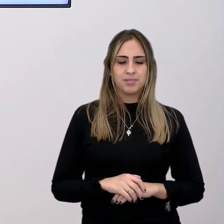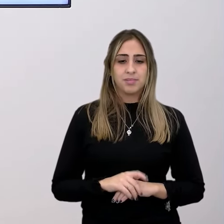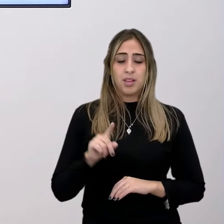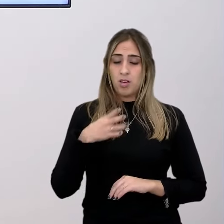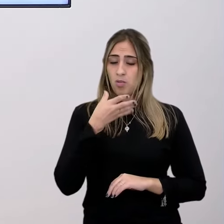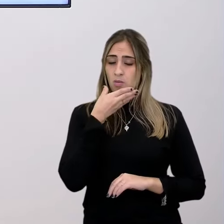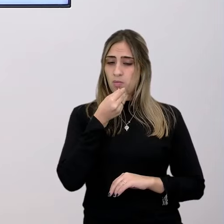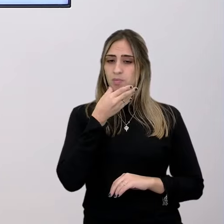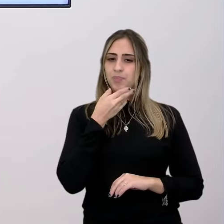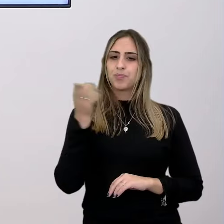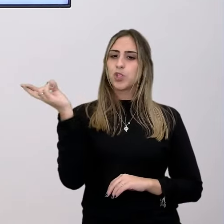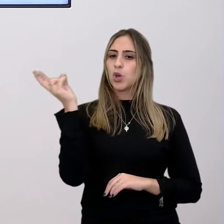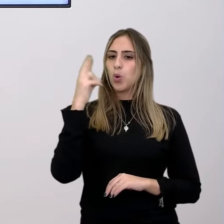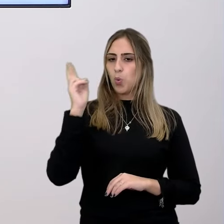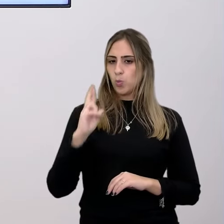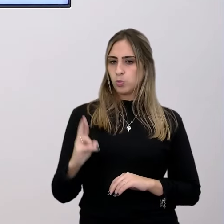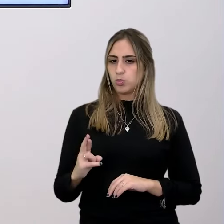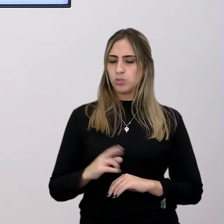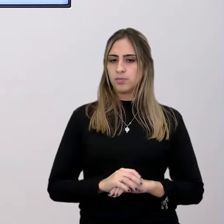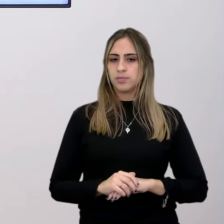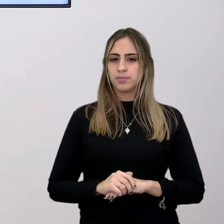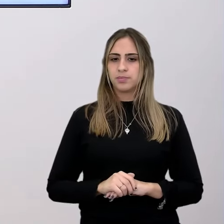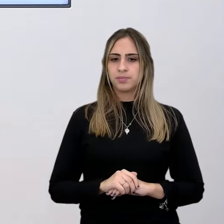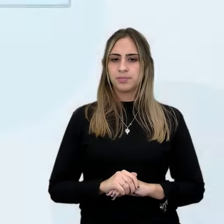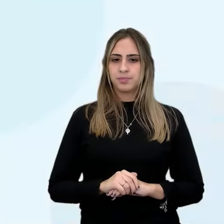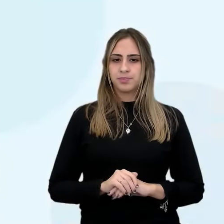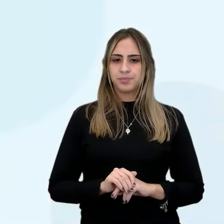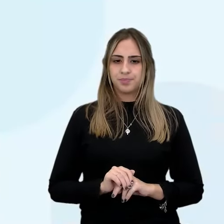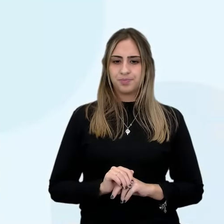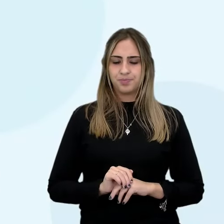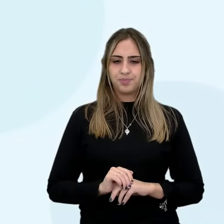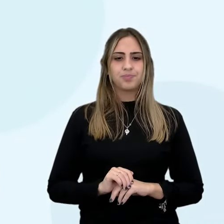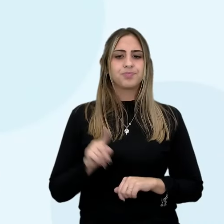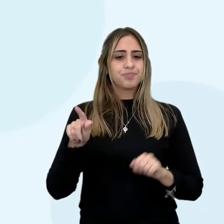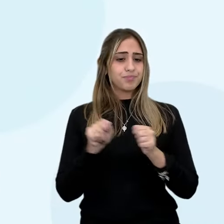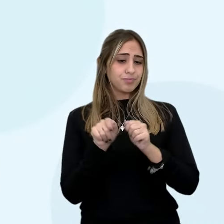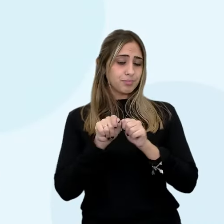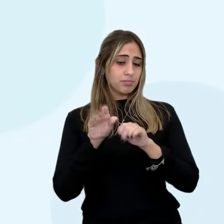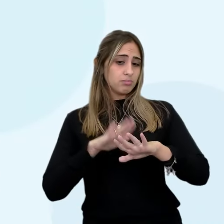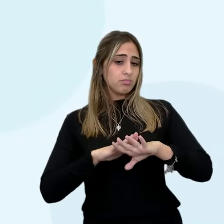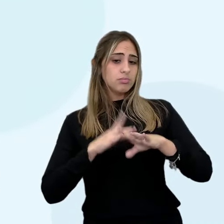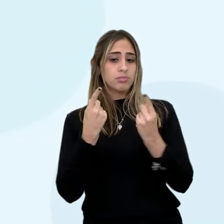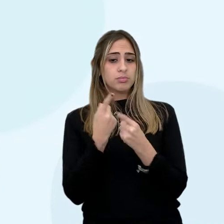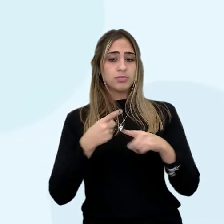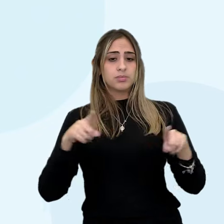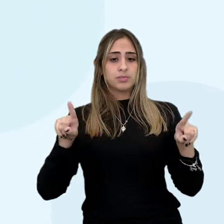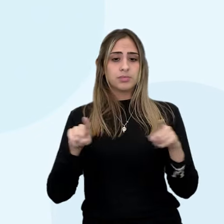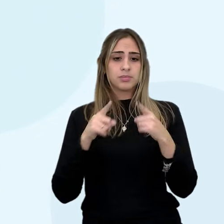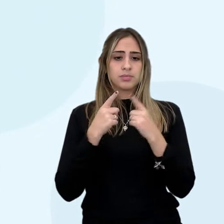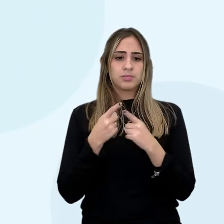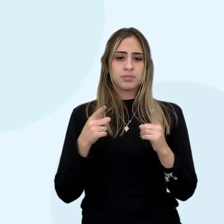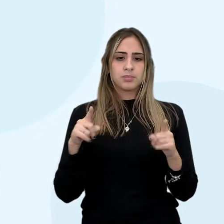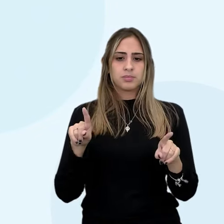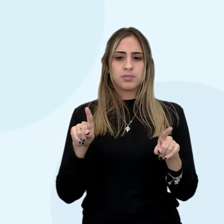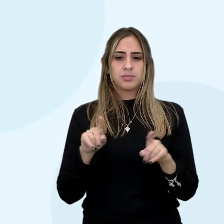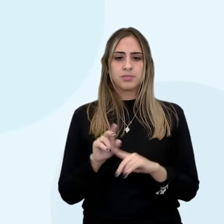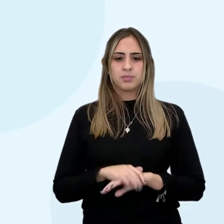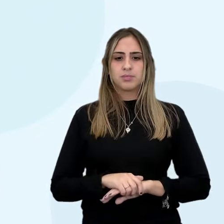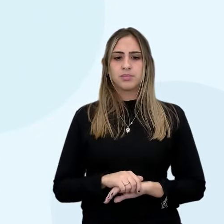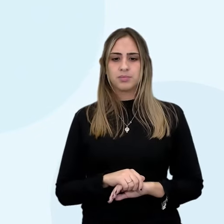um compositor Russo também igual kandinsky e ele fez uma composição chamada quadros de uma